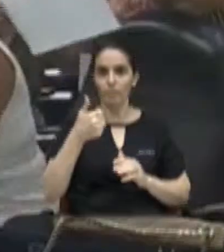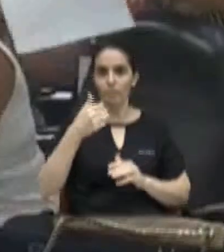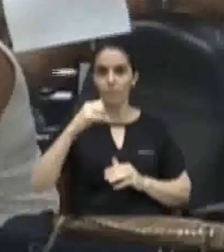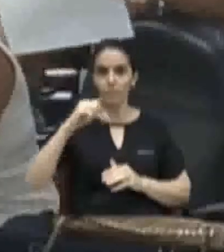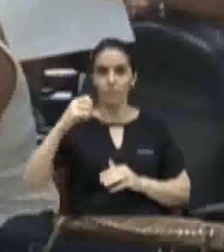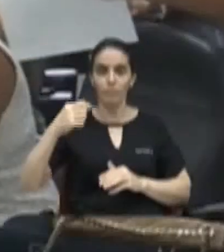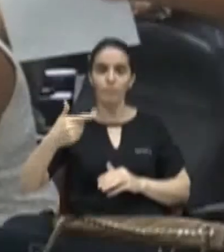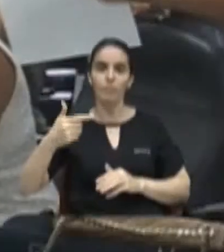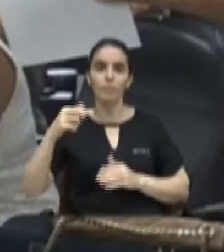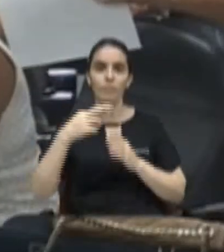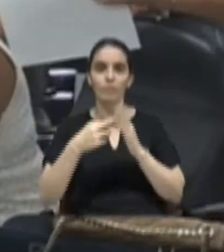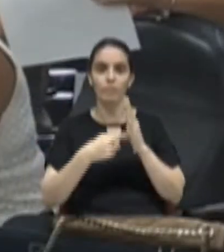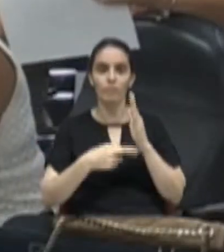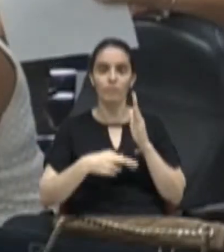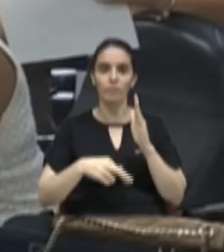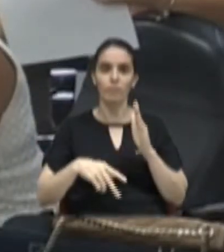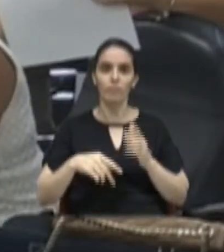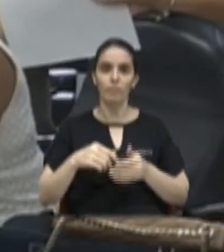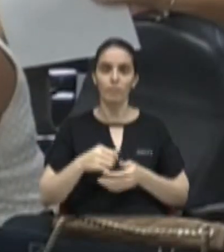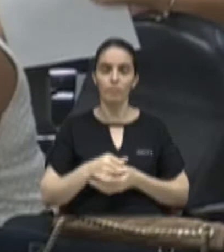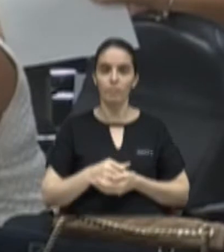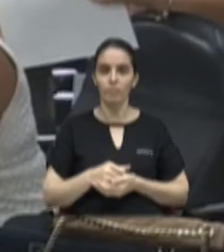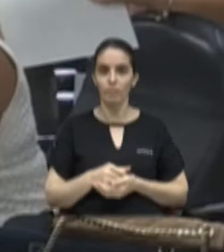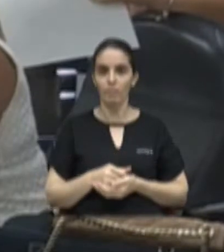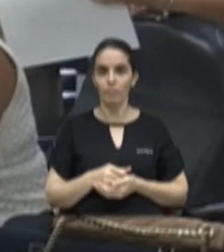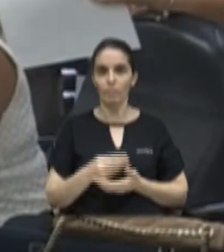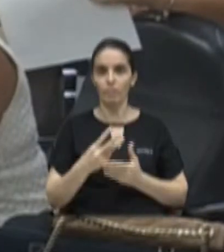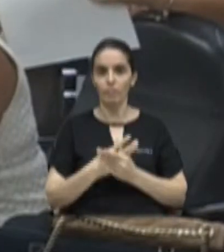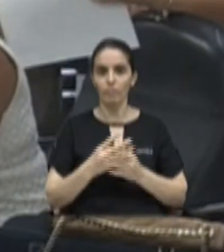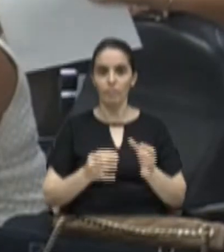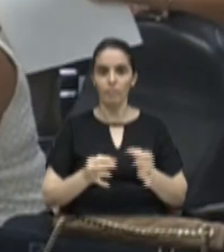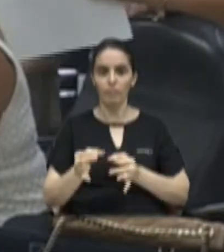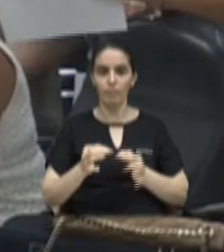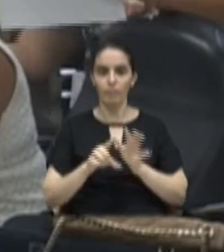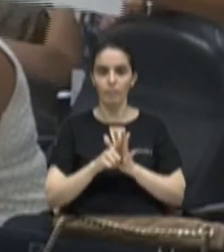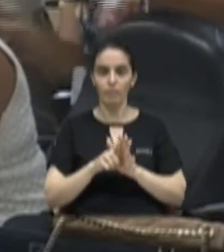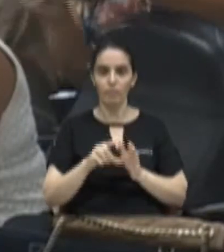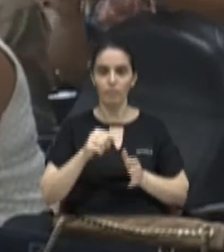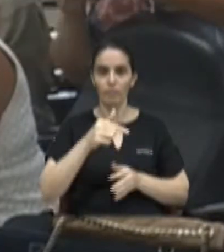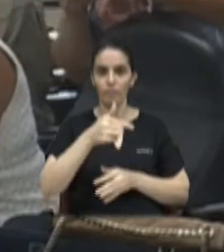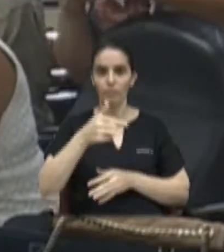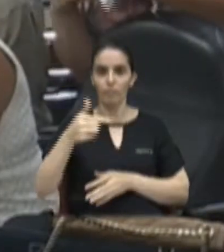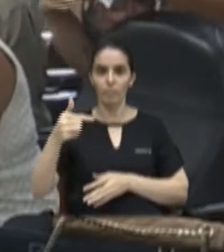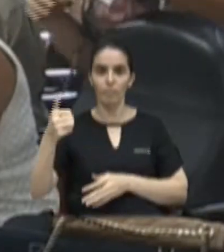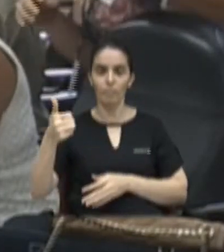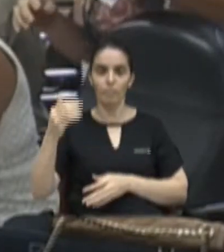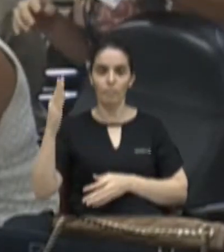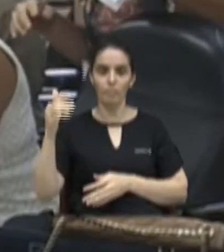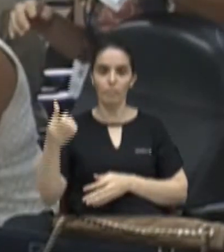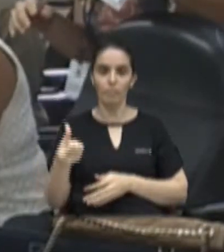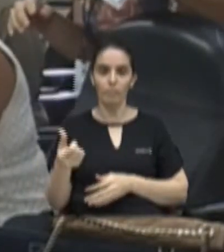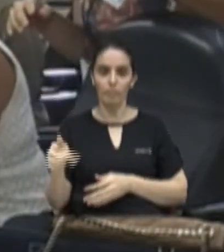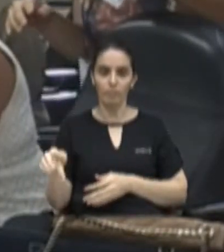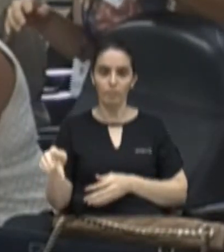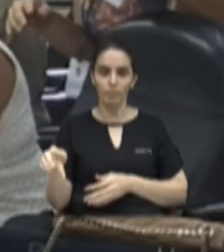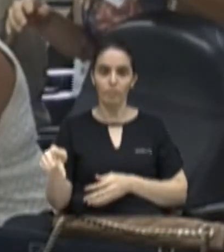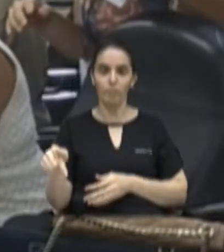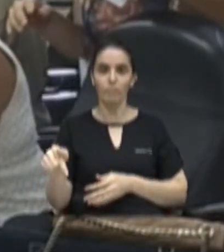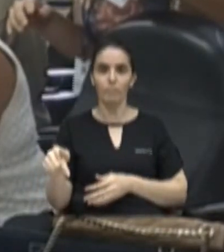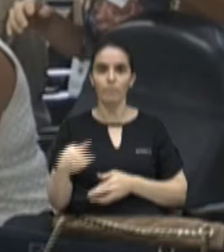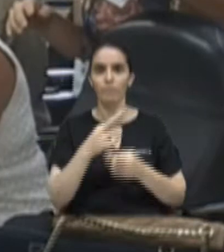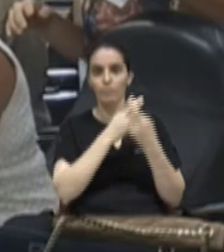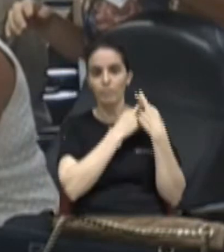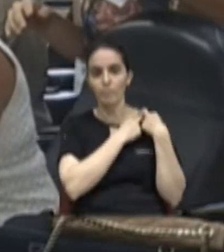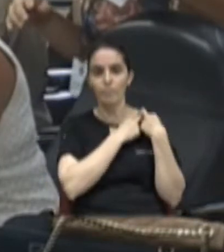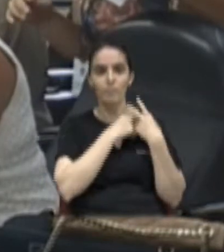do regimento interno dessa Câmara Municipal de Limeira, que o projeto de lei número 221/2017, de autoria da